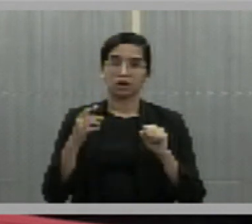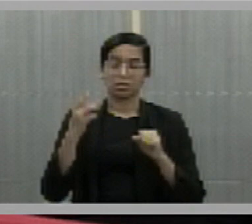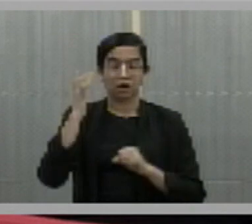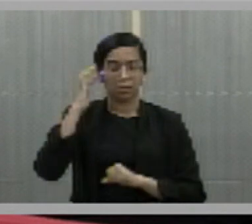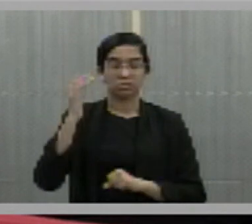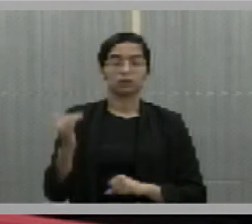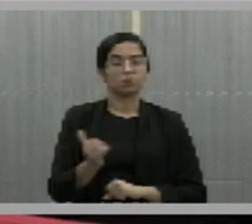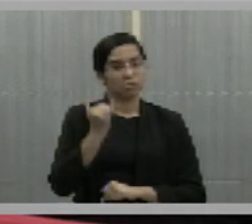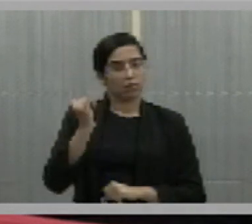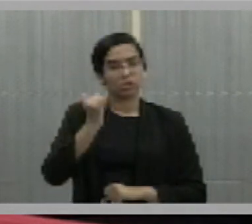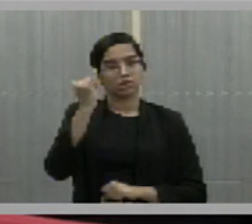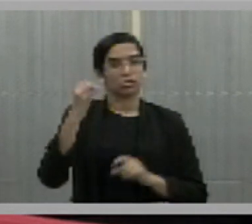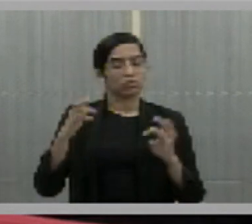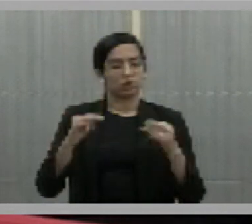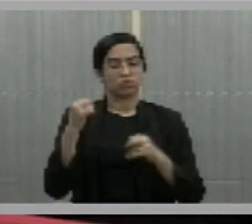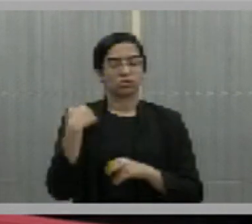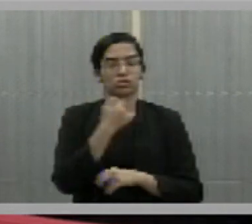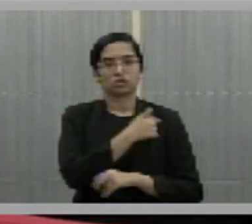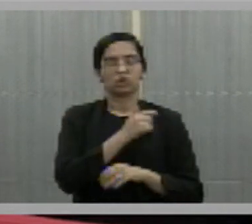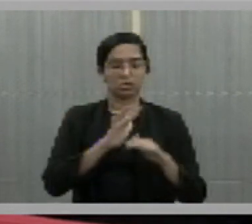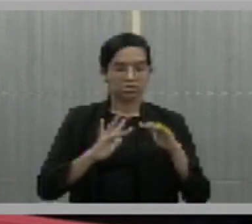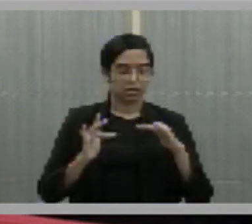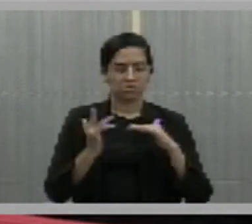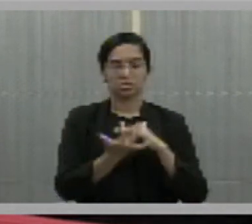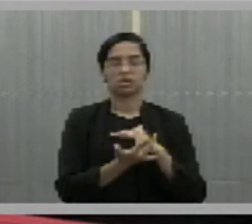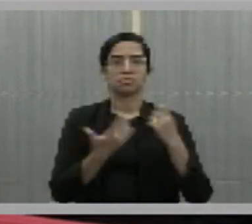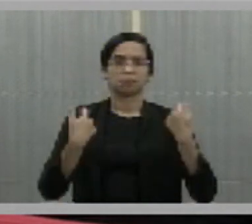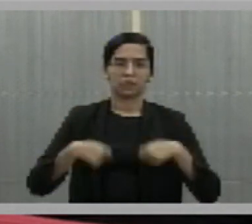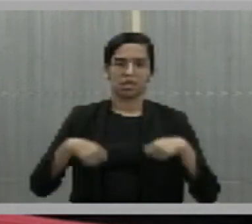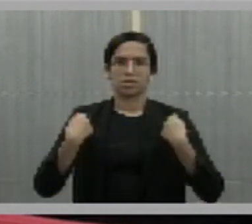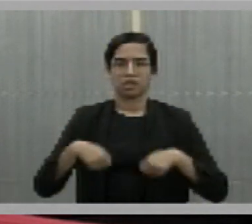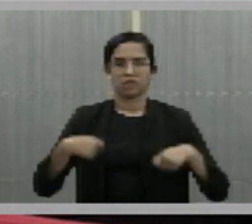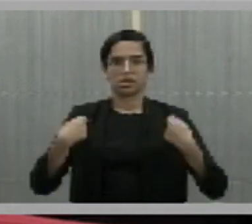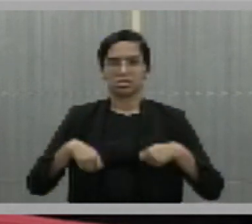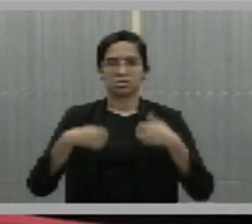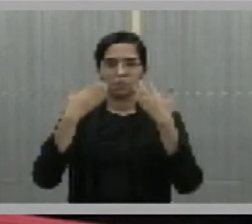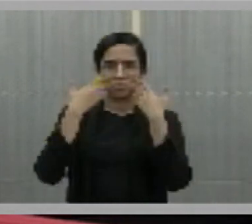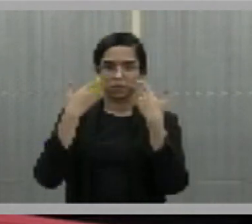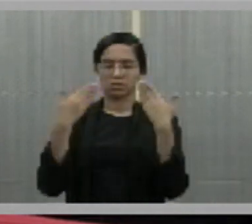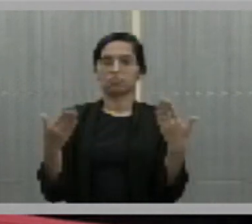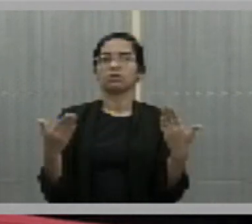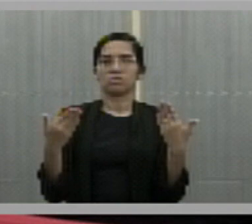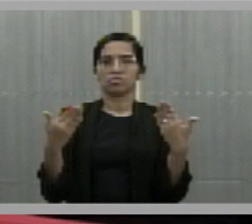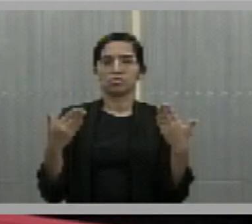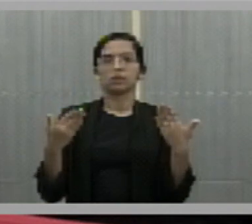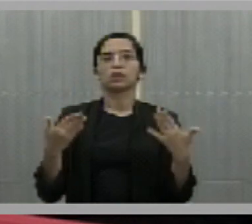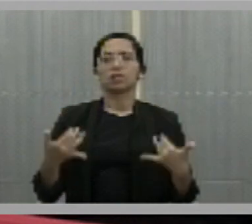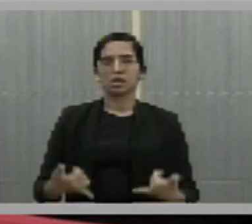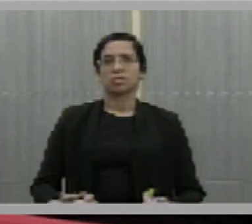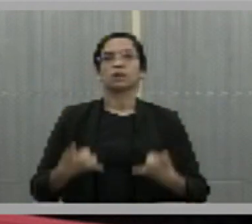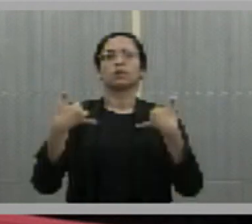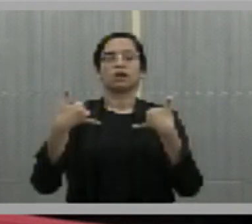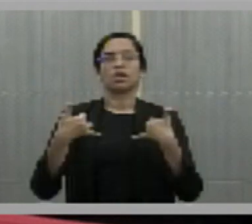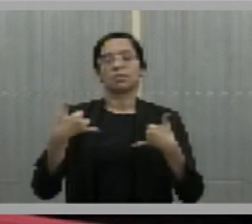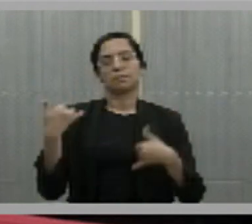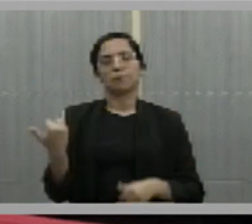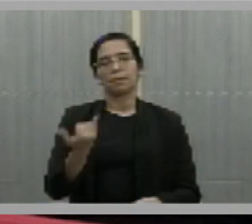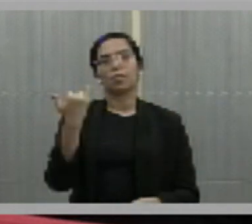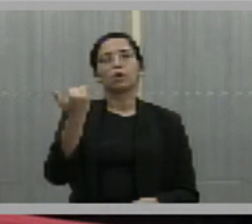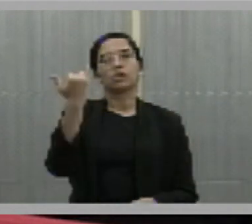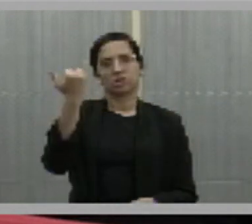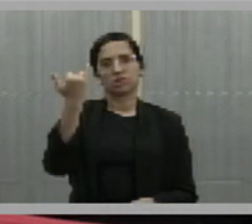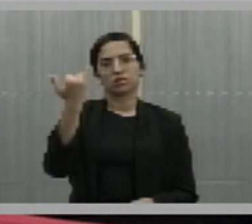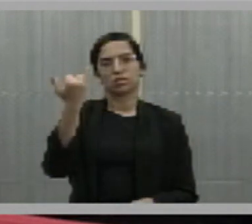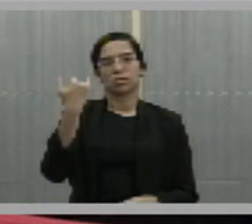todos nós, nas nossas redes sociais, devemos publicar, exaltar a importância da vacinação,